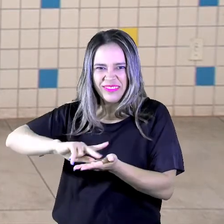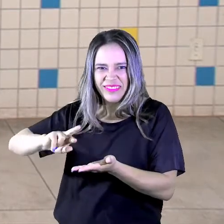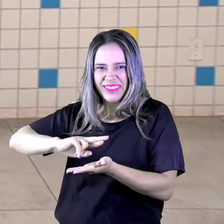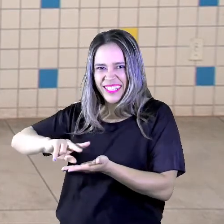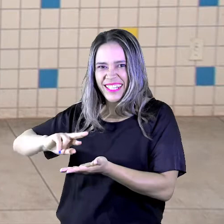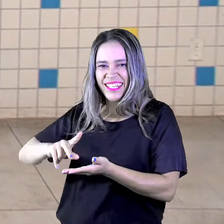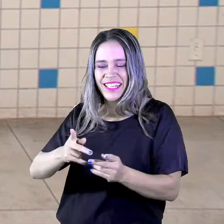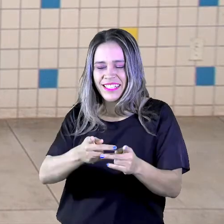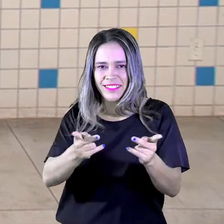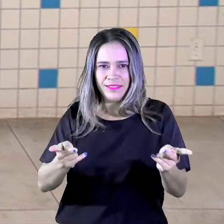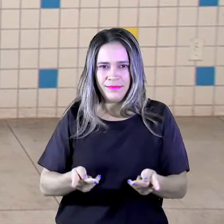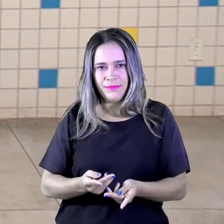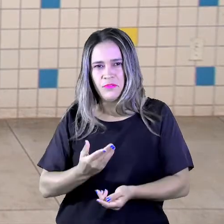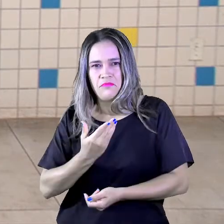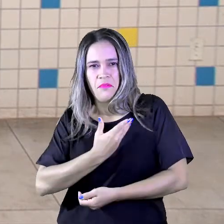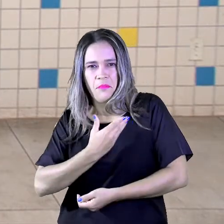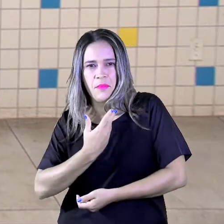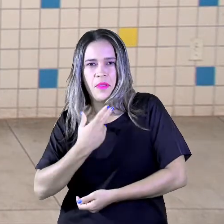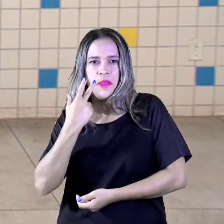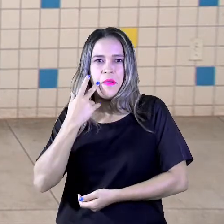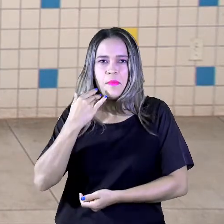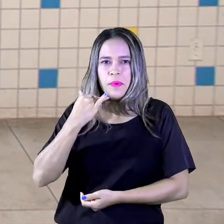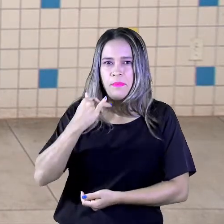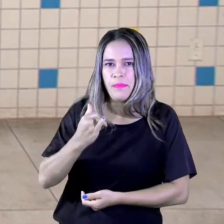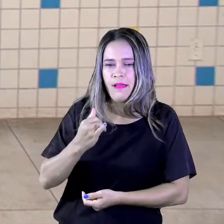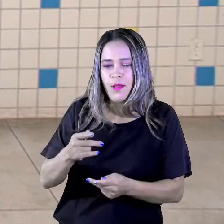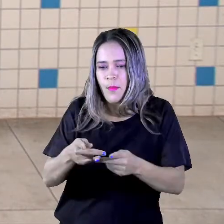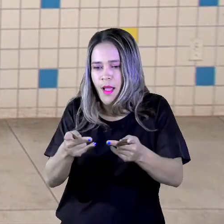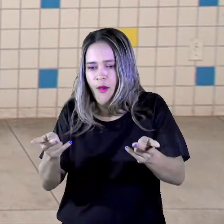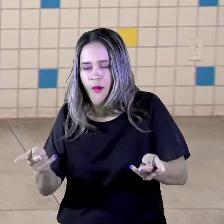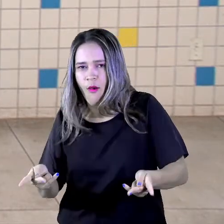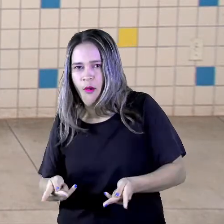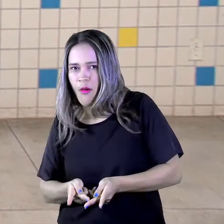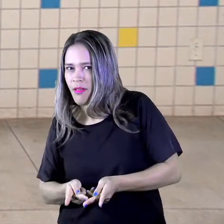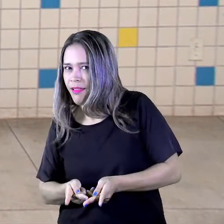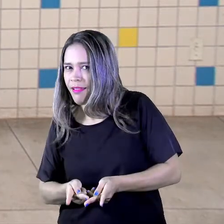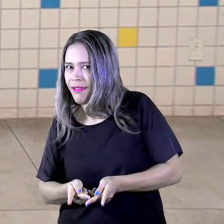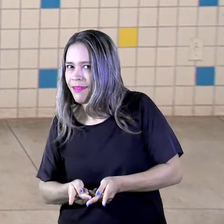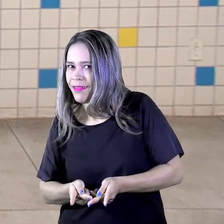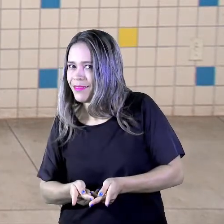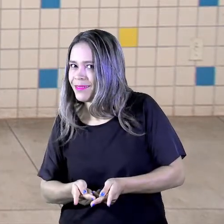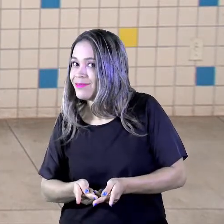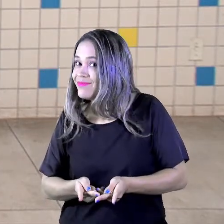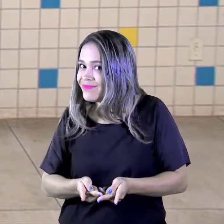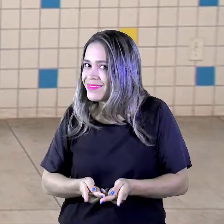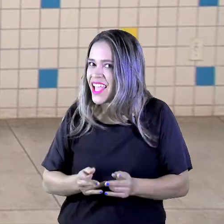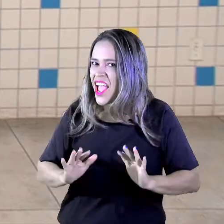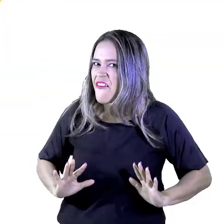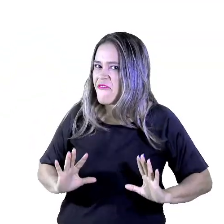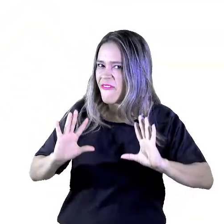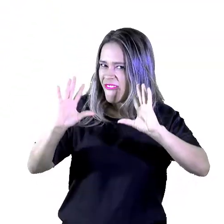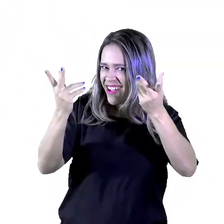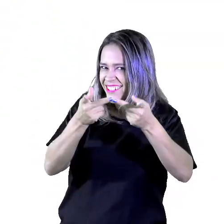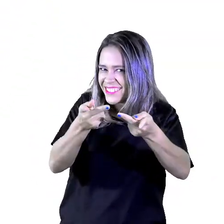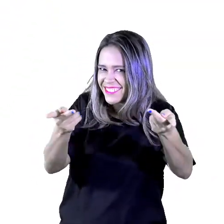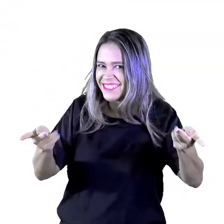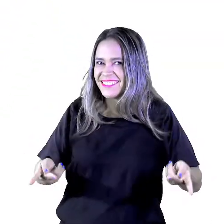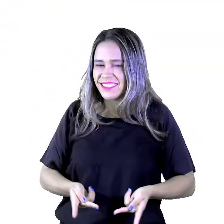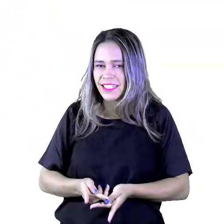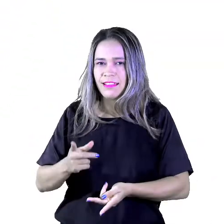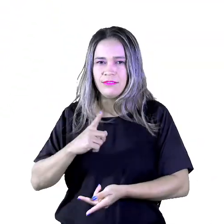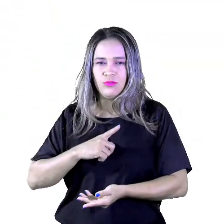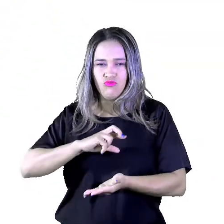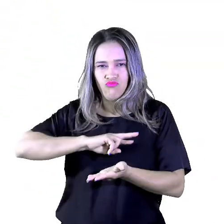seus pais, para uma rodada de pizza? Que tal? É a festa da pizza. Nós temos